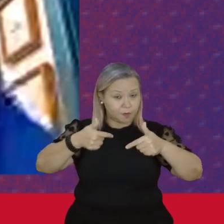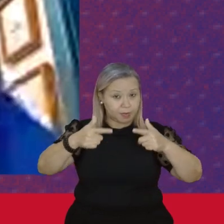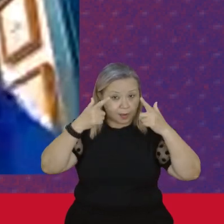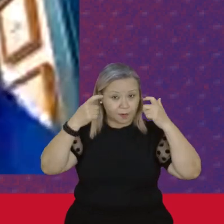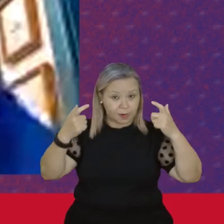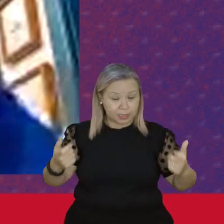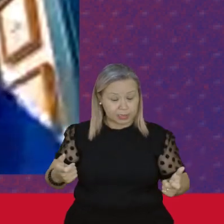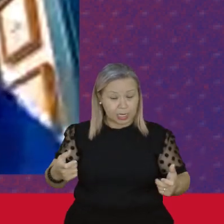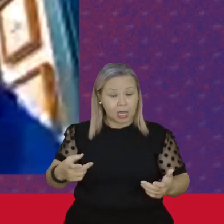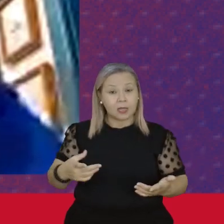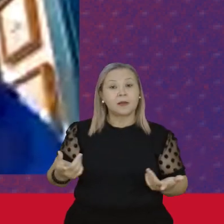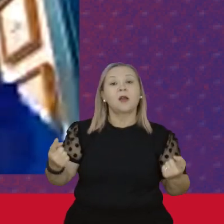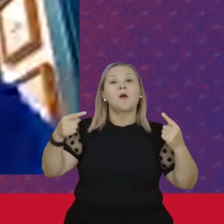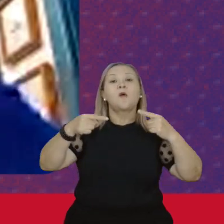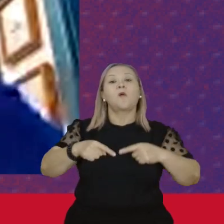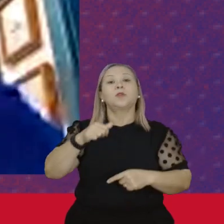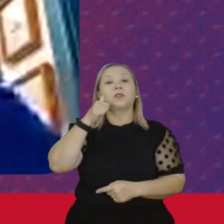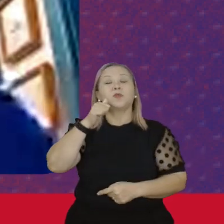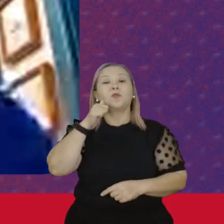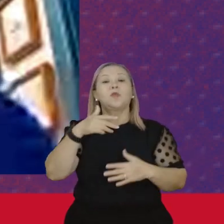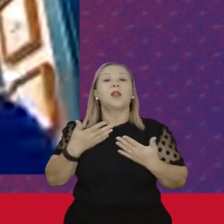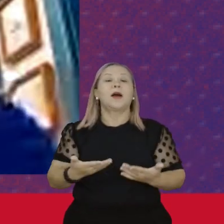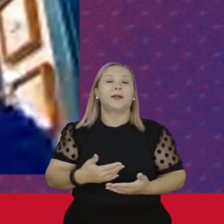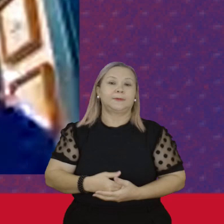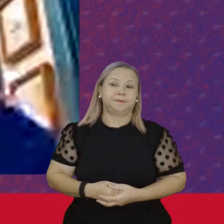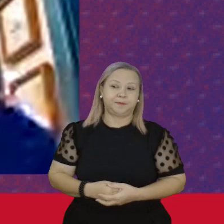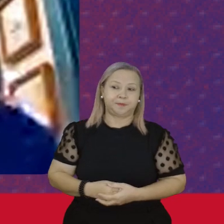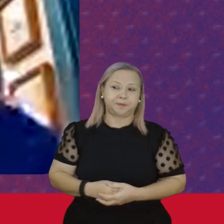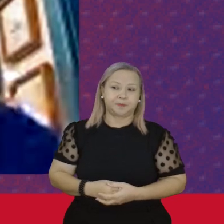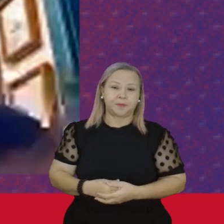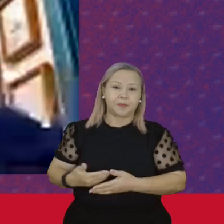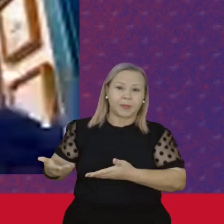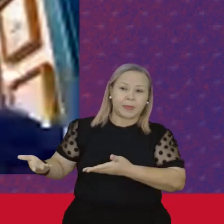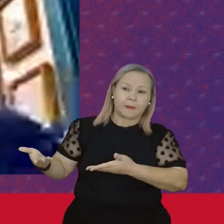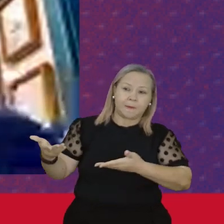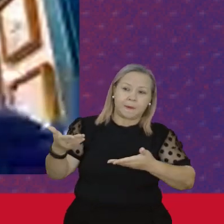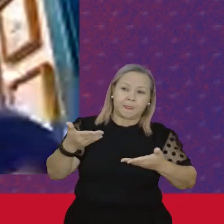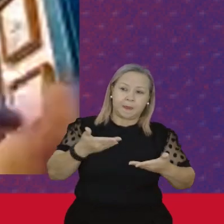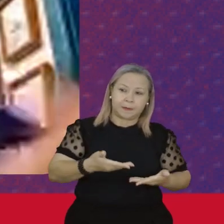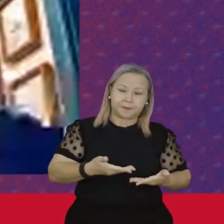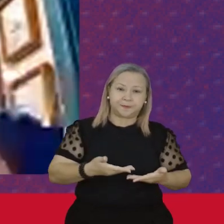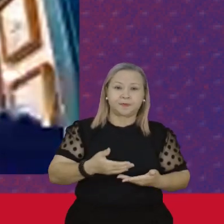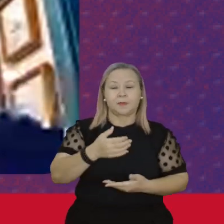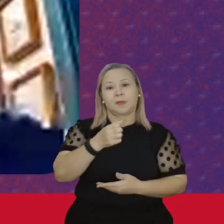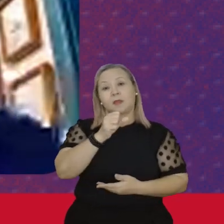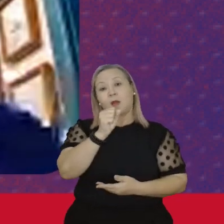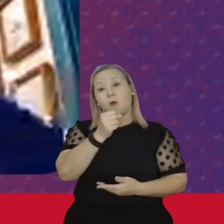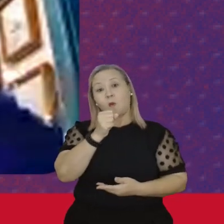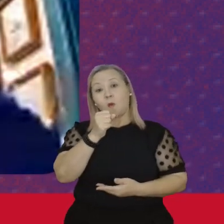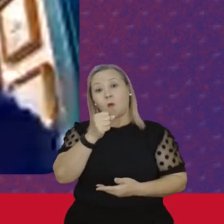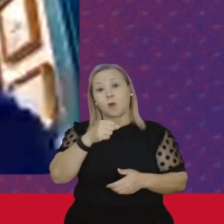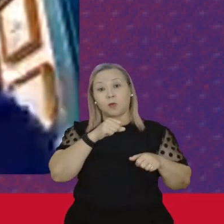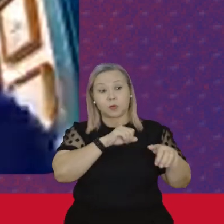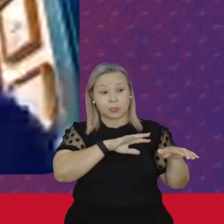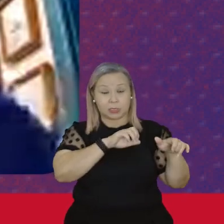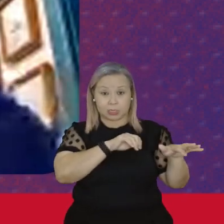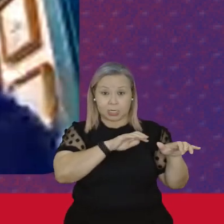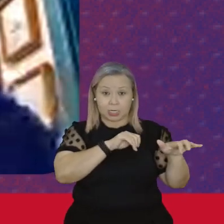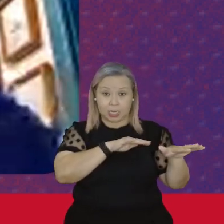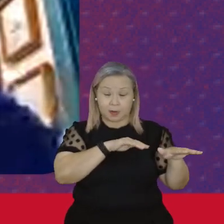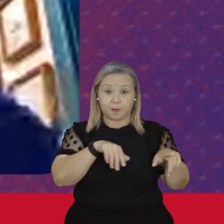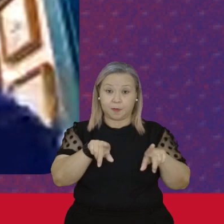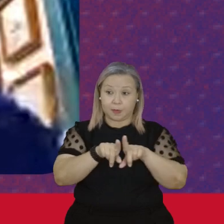as Mulheres, né? E nós vamos trazer no dia 28 de setembro, que é o Dia